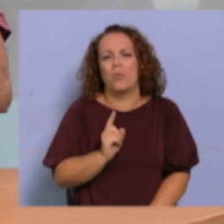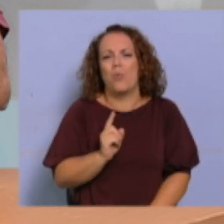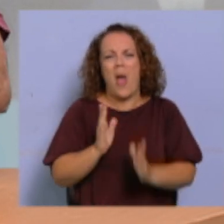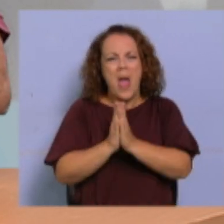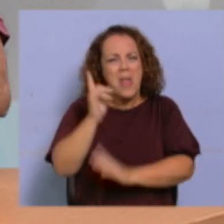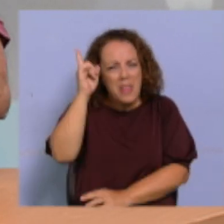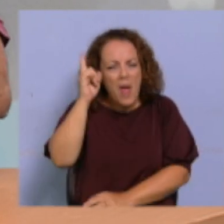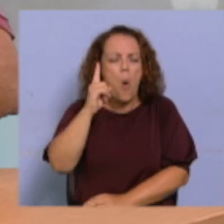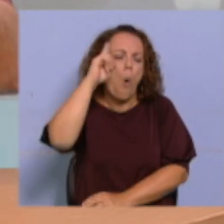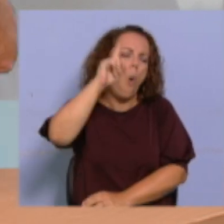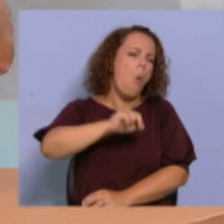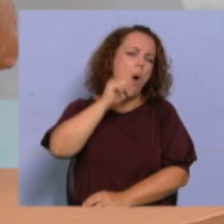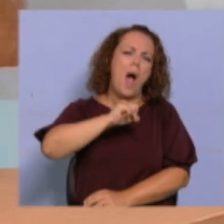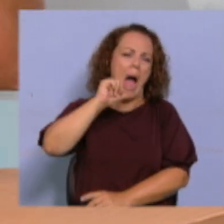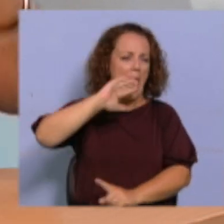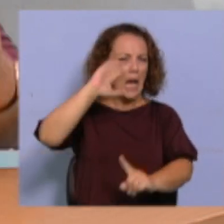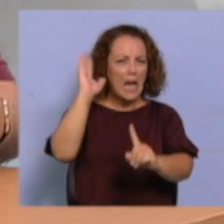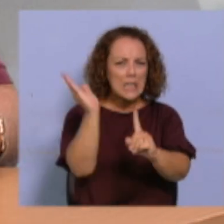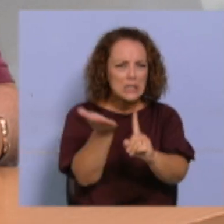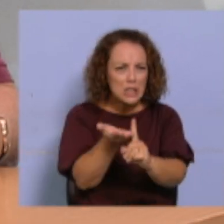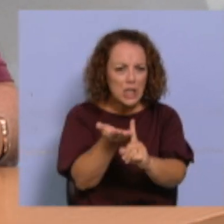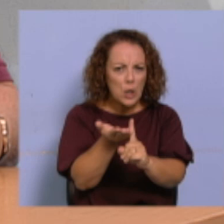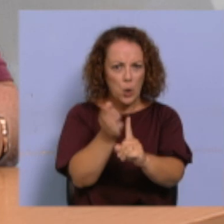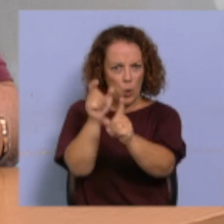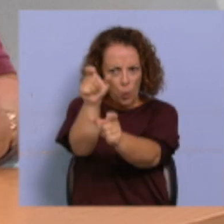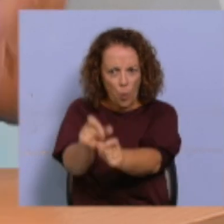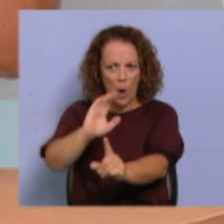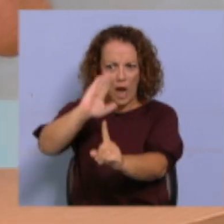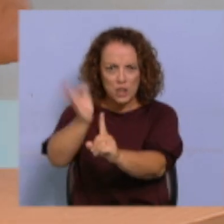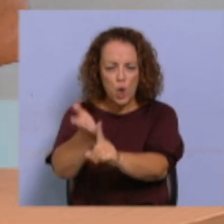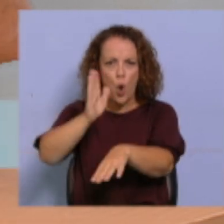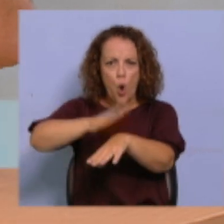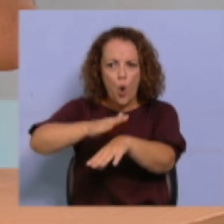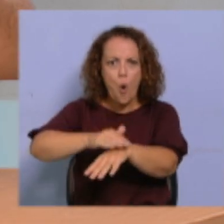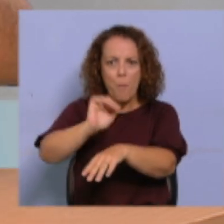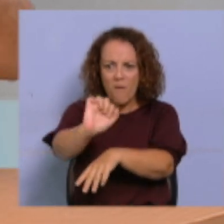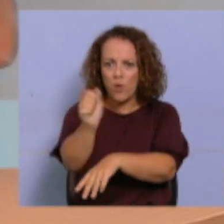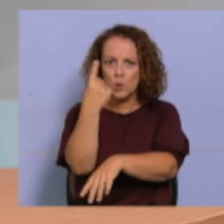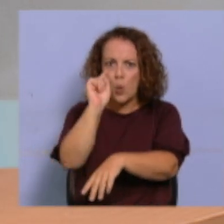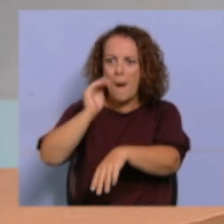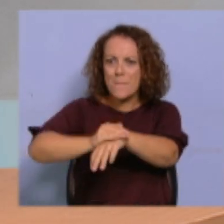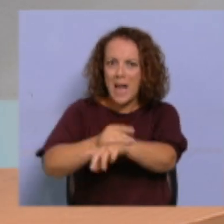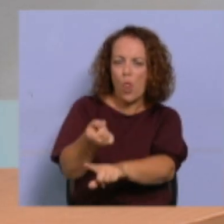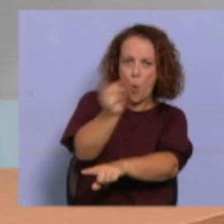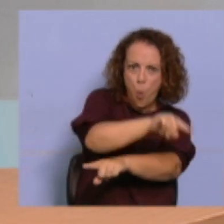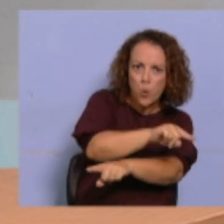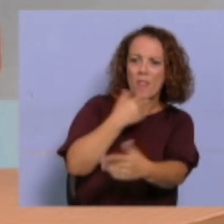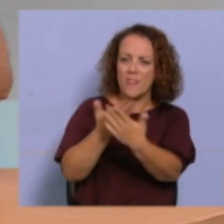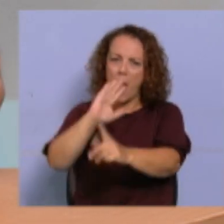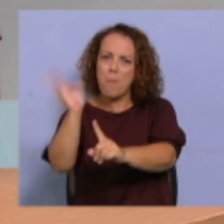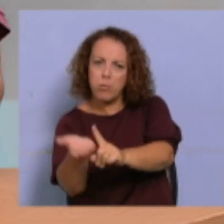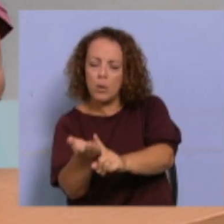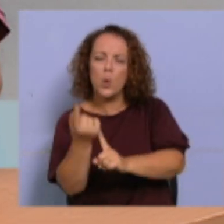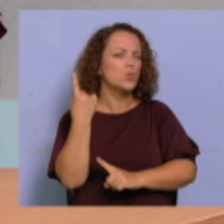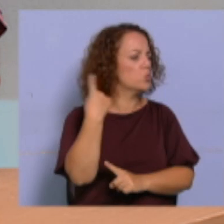castigaria nunca alguém pelos pecados de outros. A mentalidade deles era esta. Aliás, como o profeta Ezequiel diz noutra